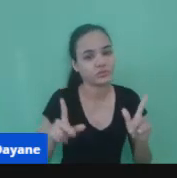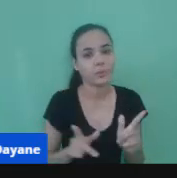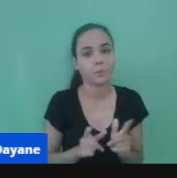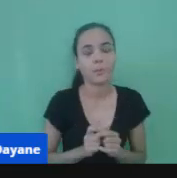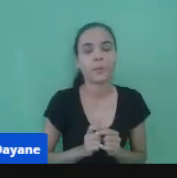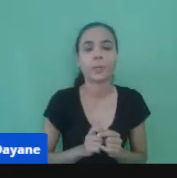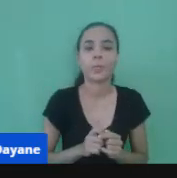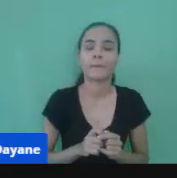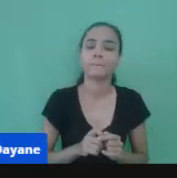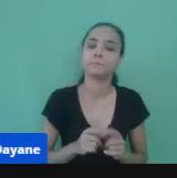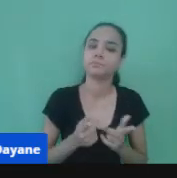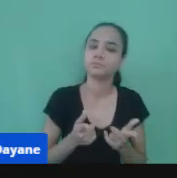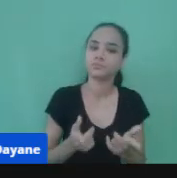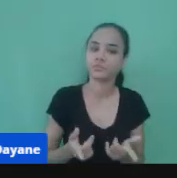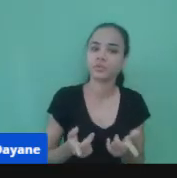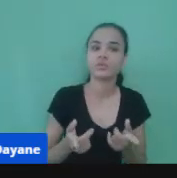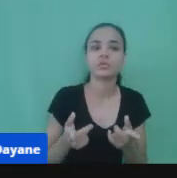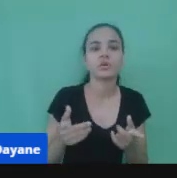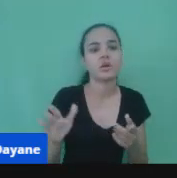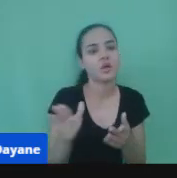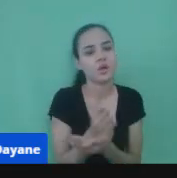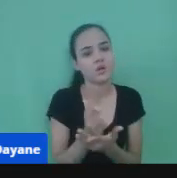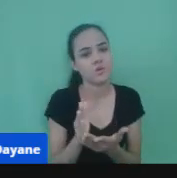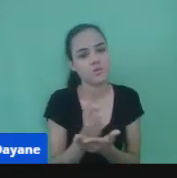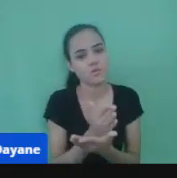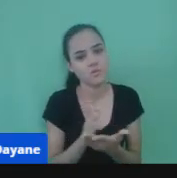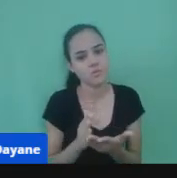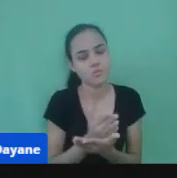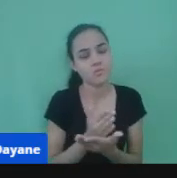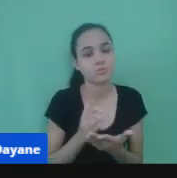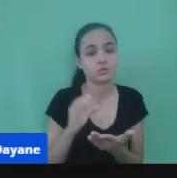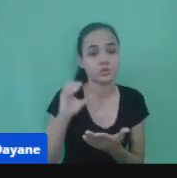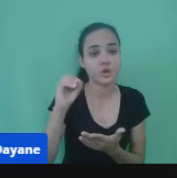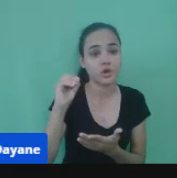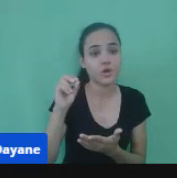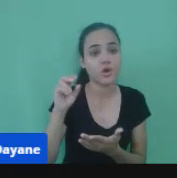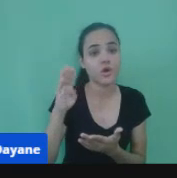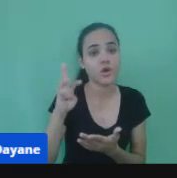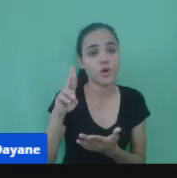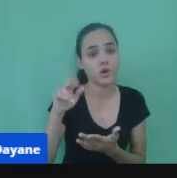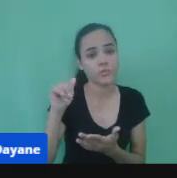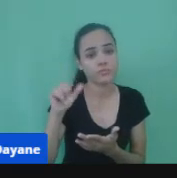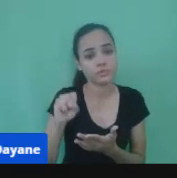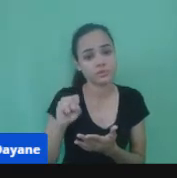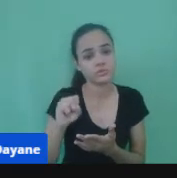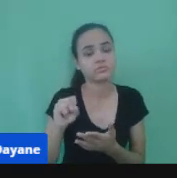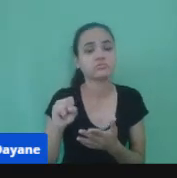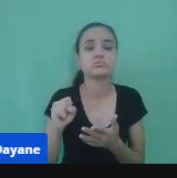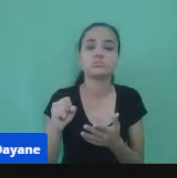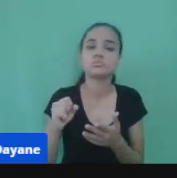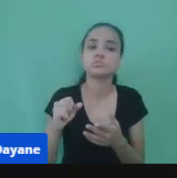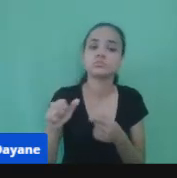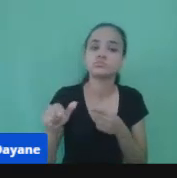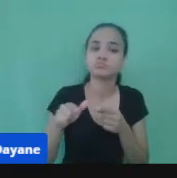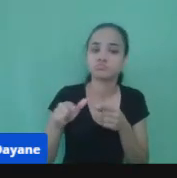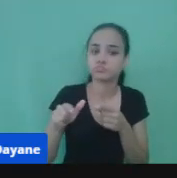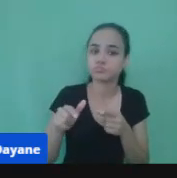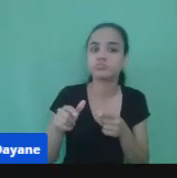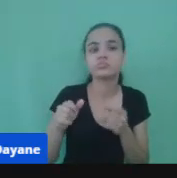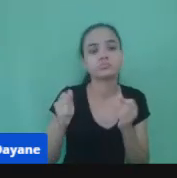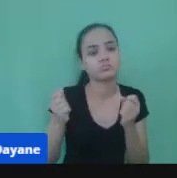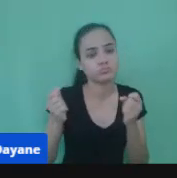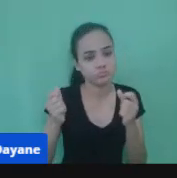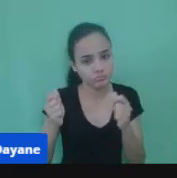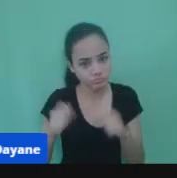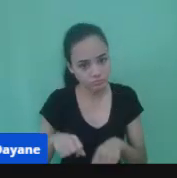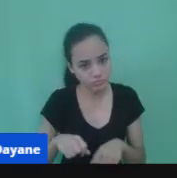obras você pode reproduzir isso sem problema nenhum. Obviamente, você tem que dar o crédito, né? Você tem